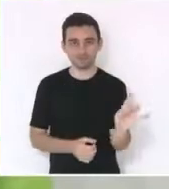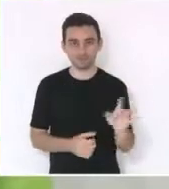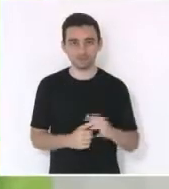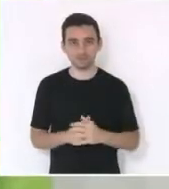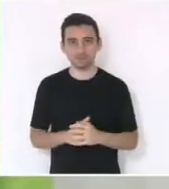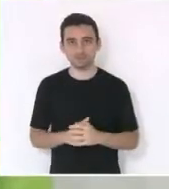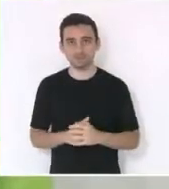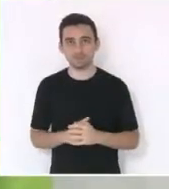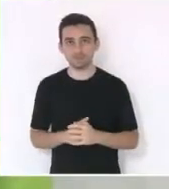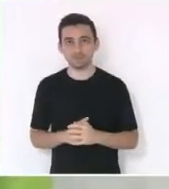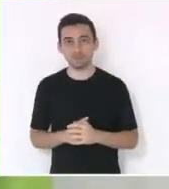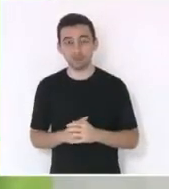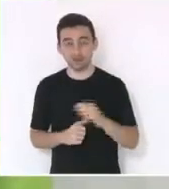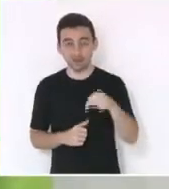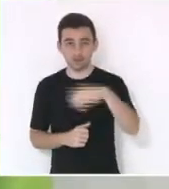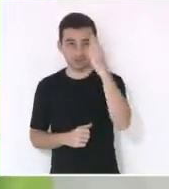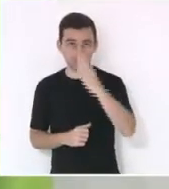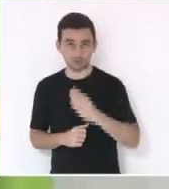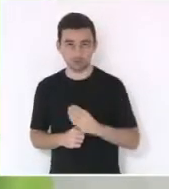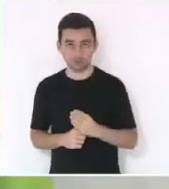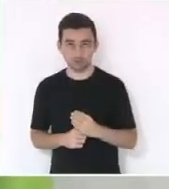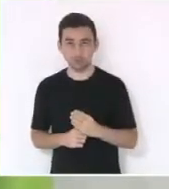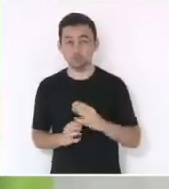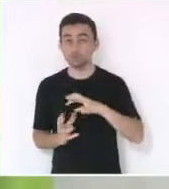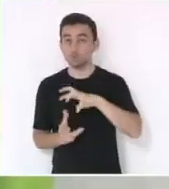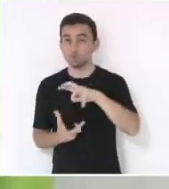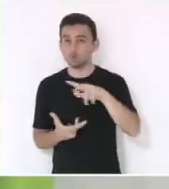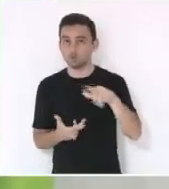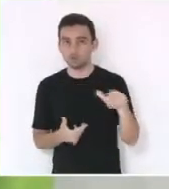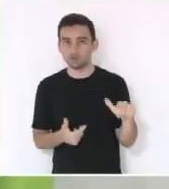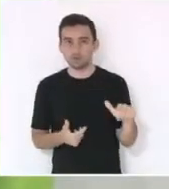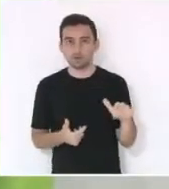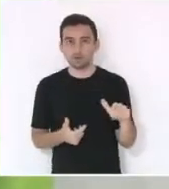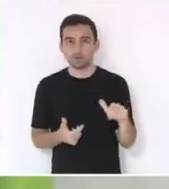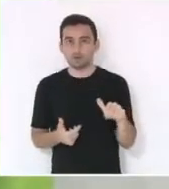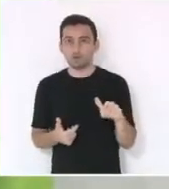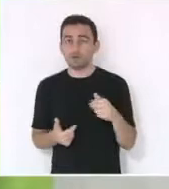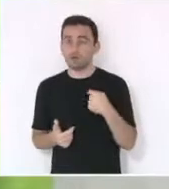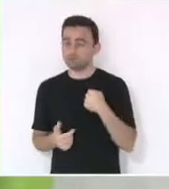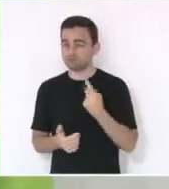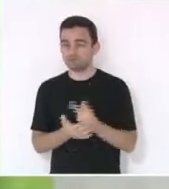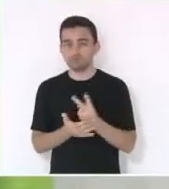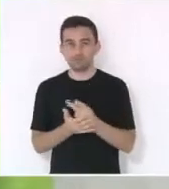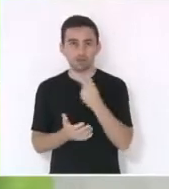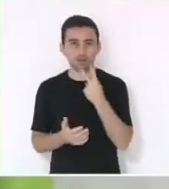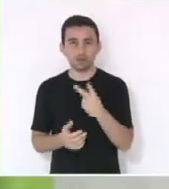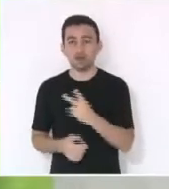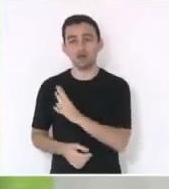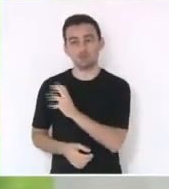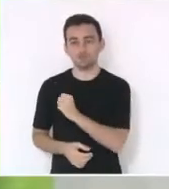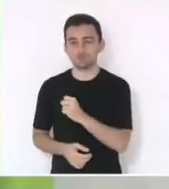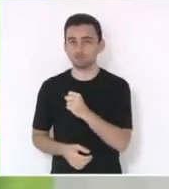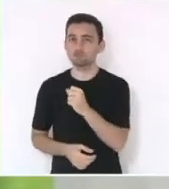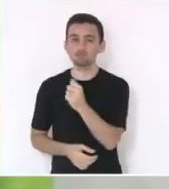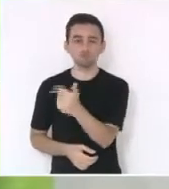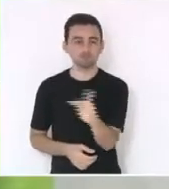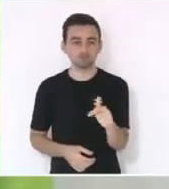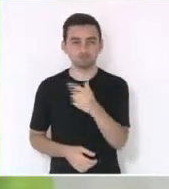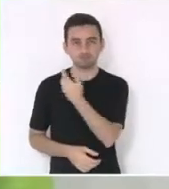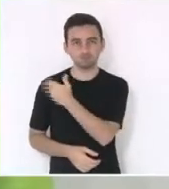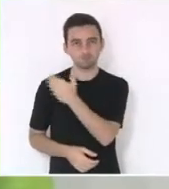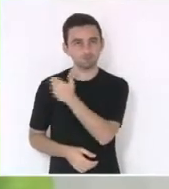né, no país e no mundo. E eu sempre digo que o amor não tem preconceito.